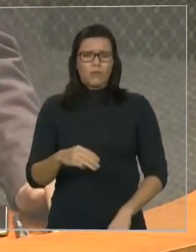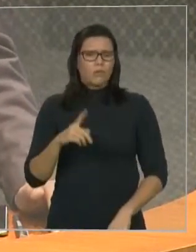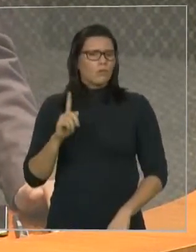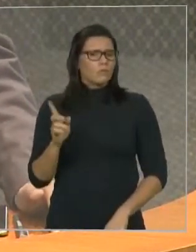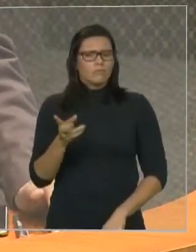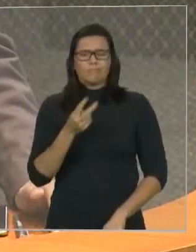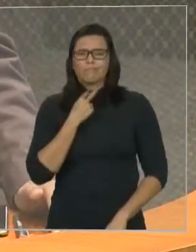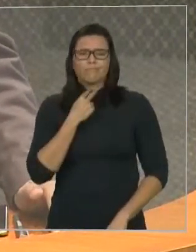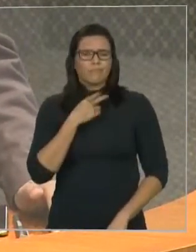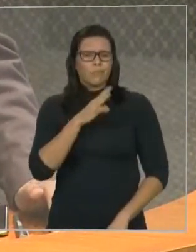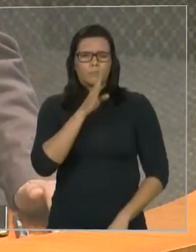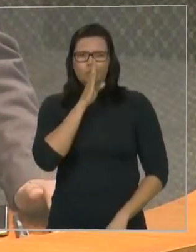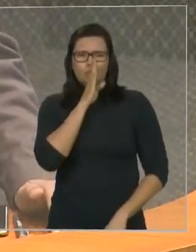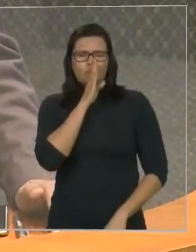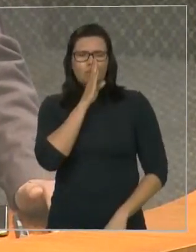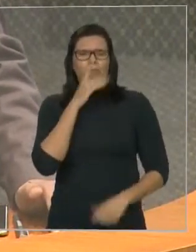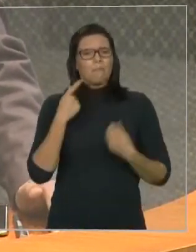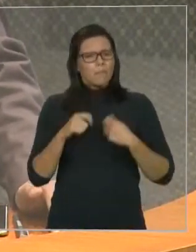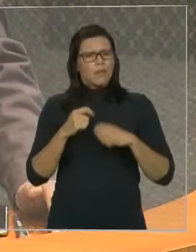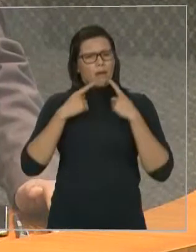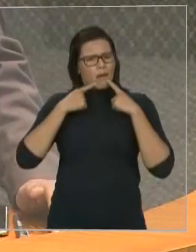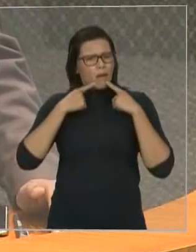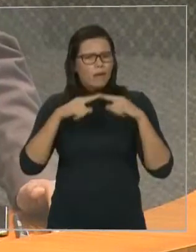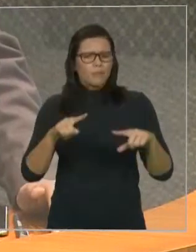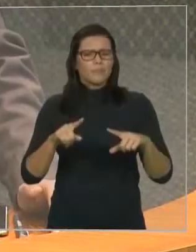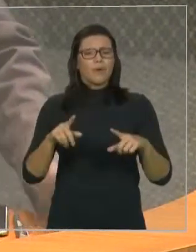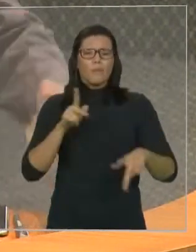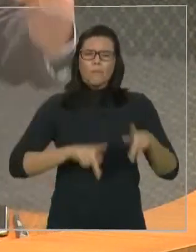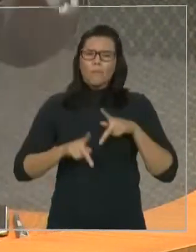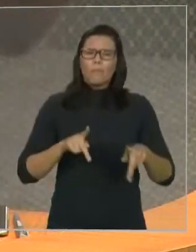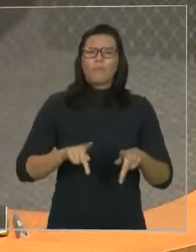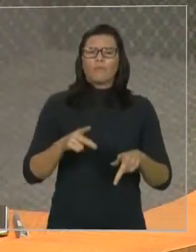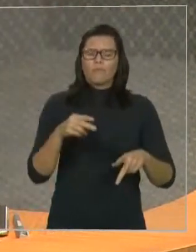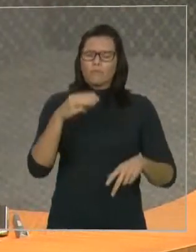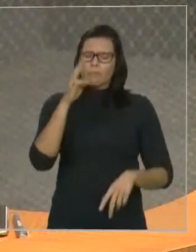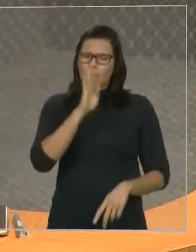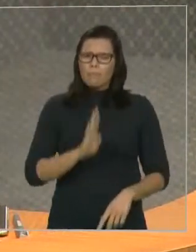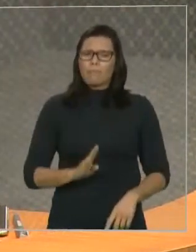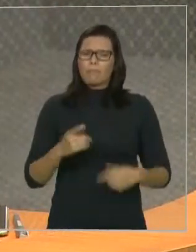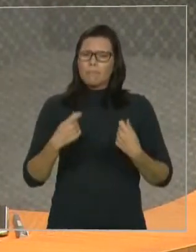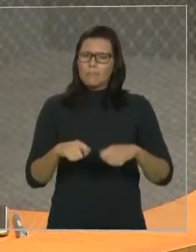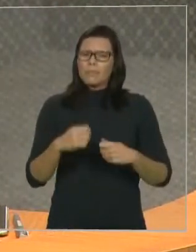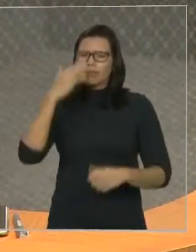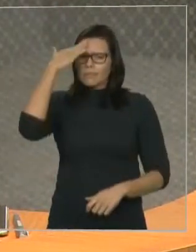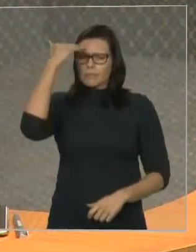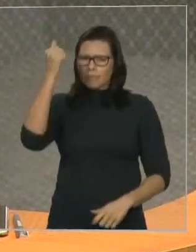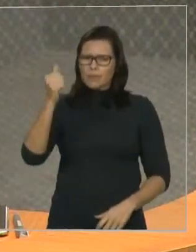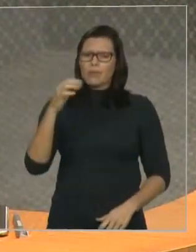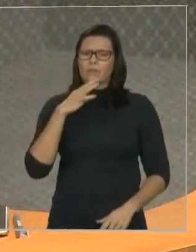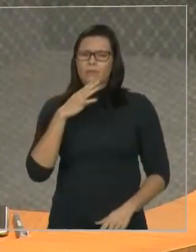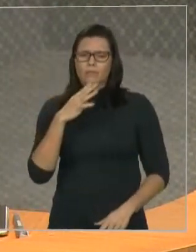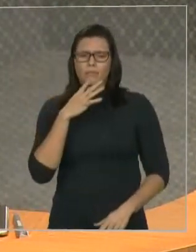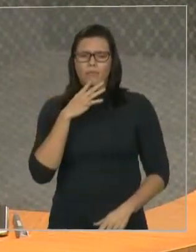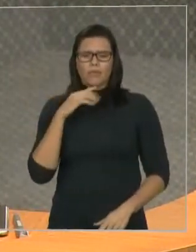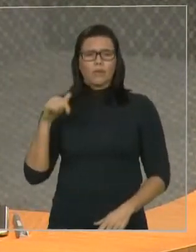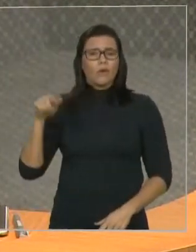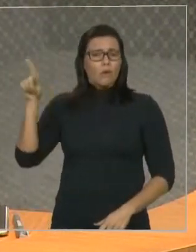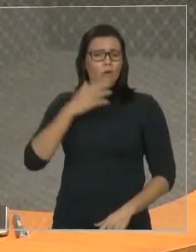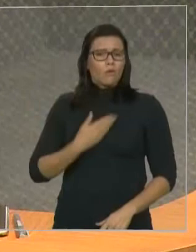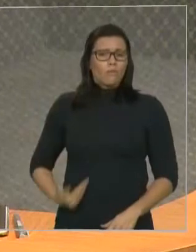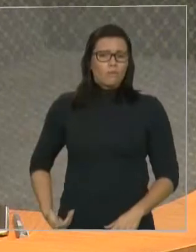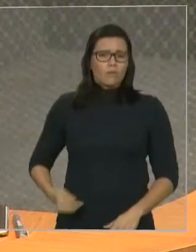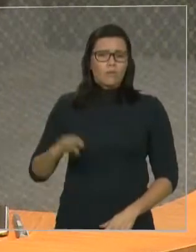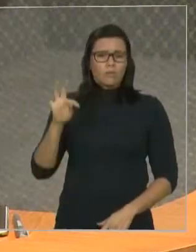tomar conhecimento, infelizmente, desse retrocesso. O governo Temer, que disse que tinha um programa